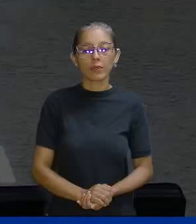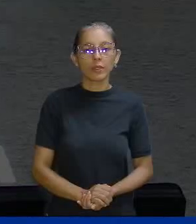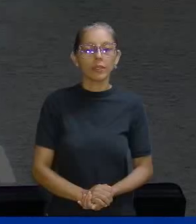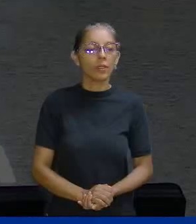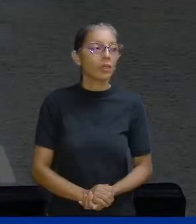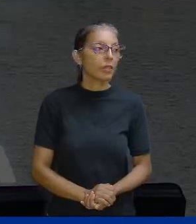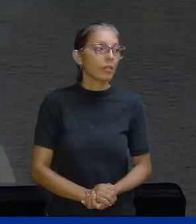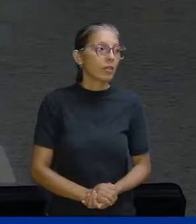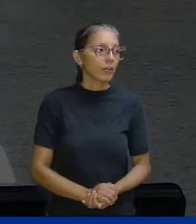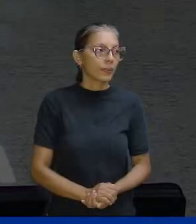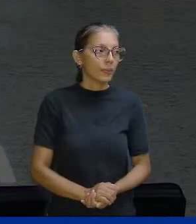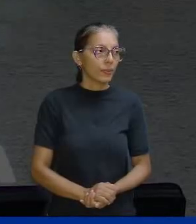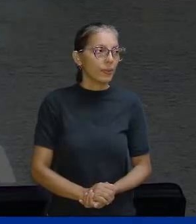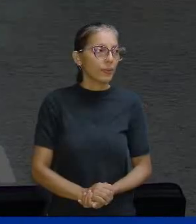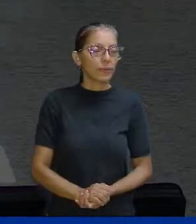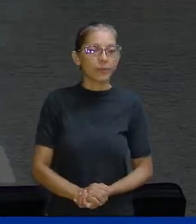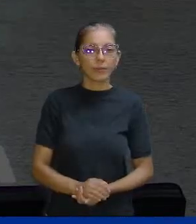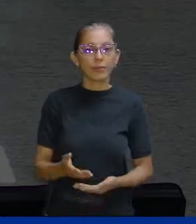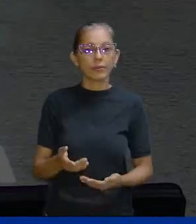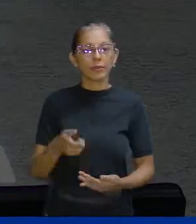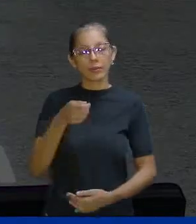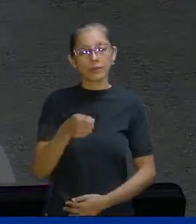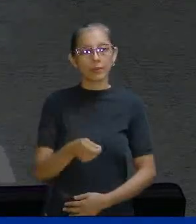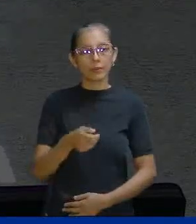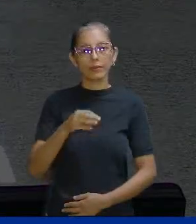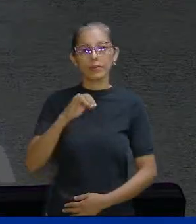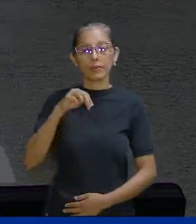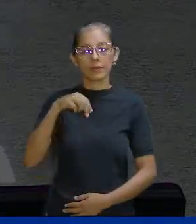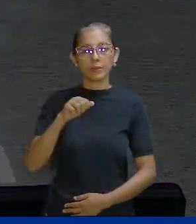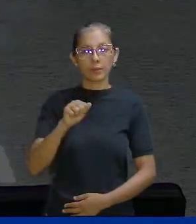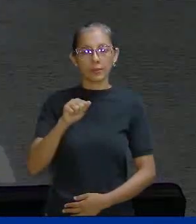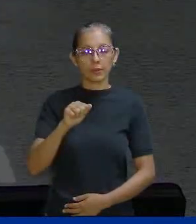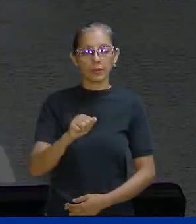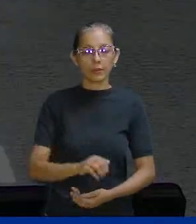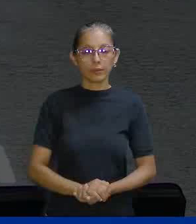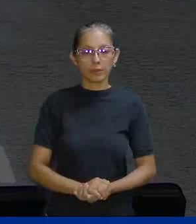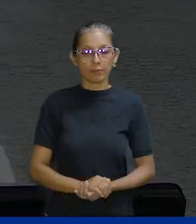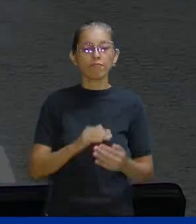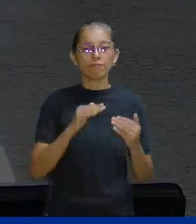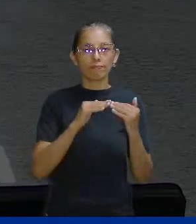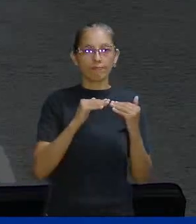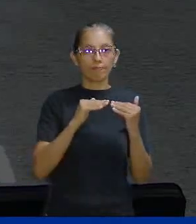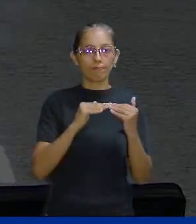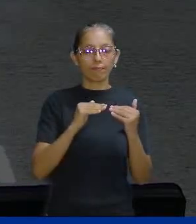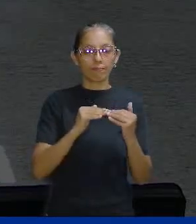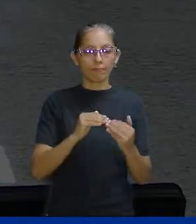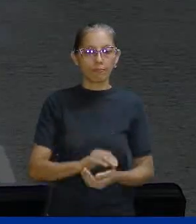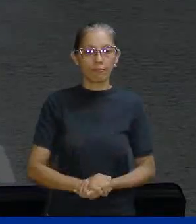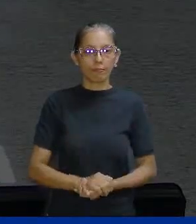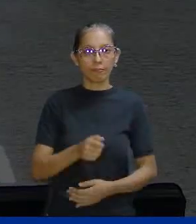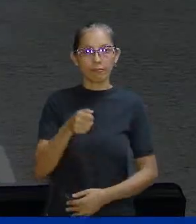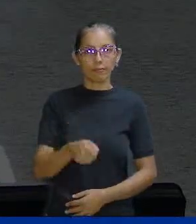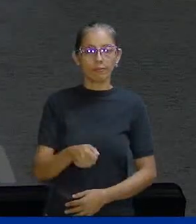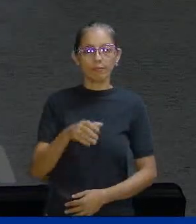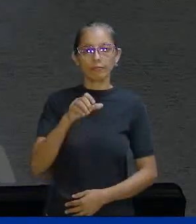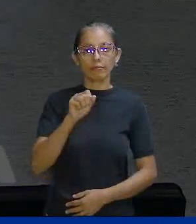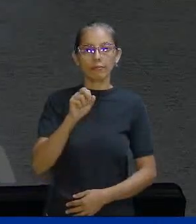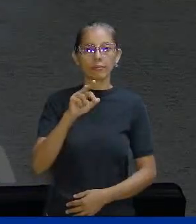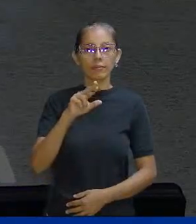Doutora Tina, Senhor presidente, eu acompanho o relator. Luiz Carlos